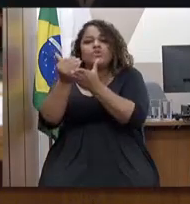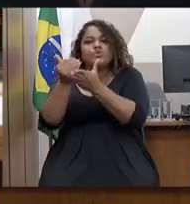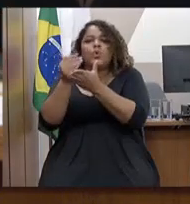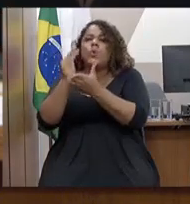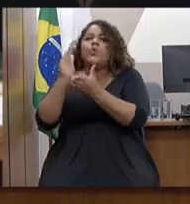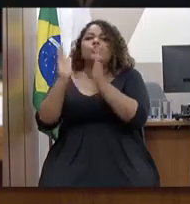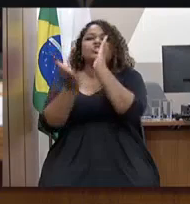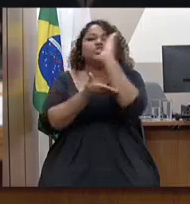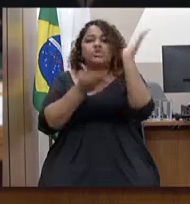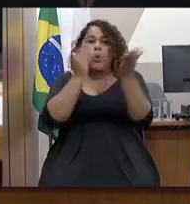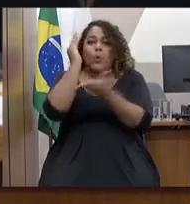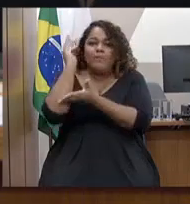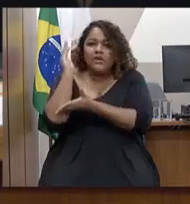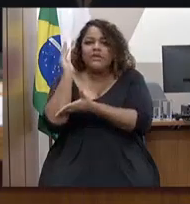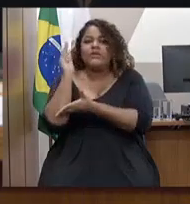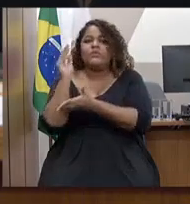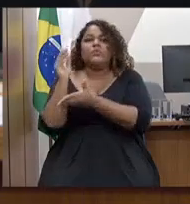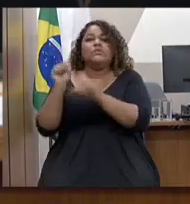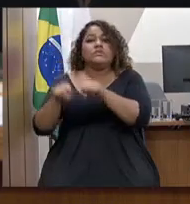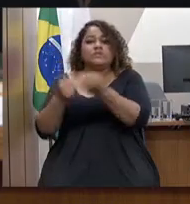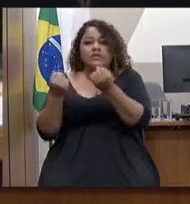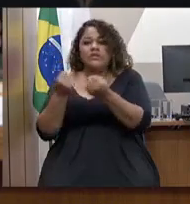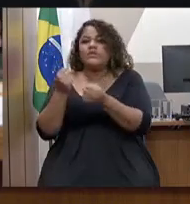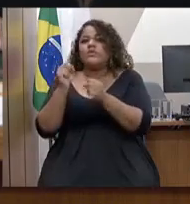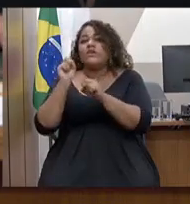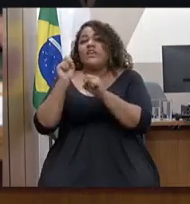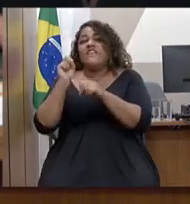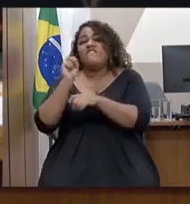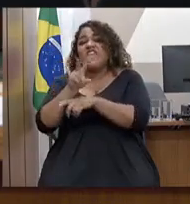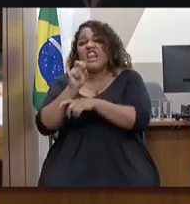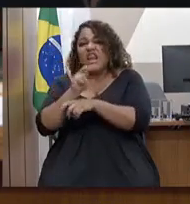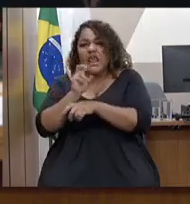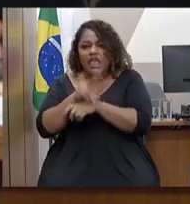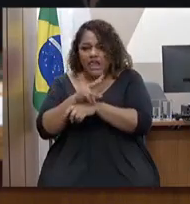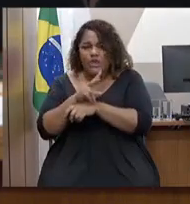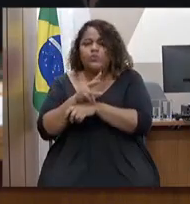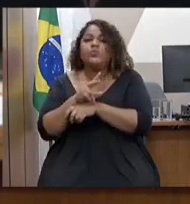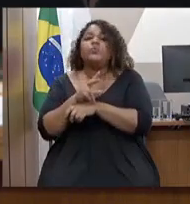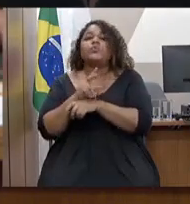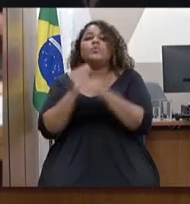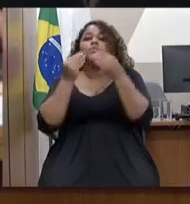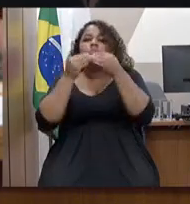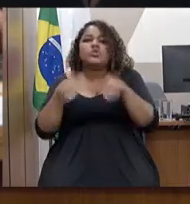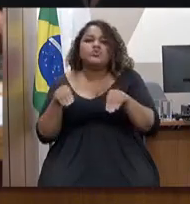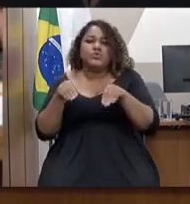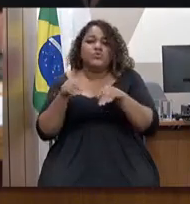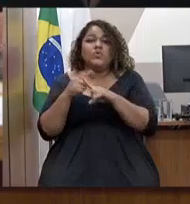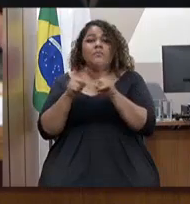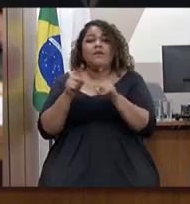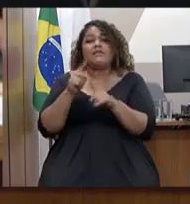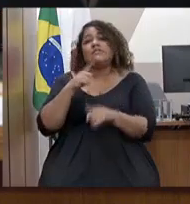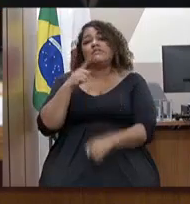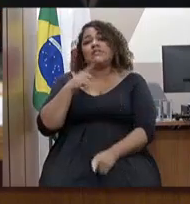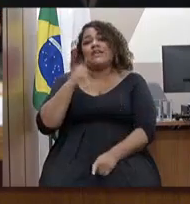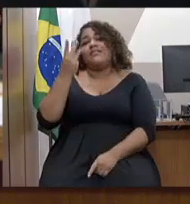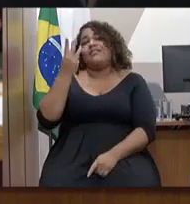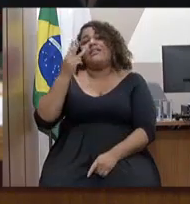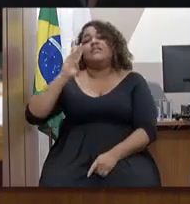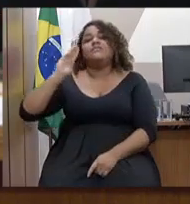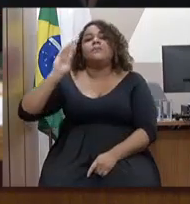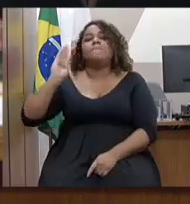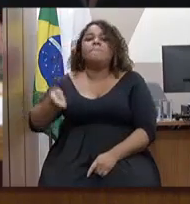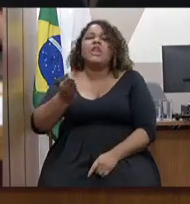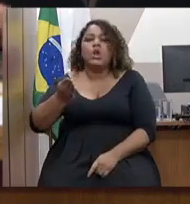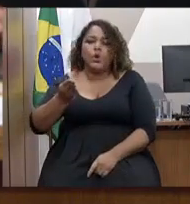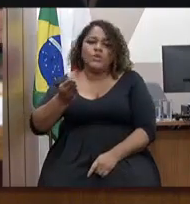causando um desastre ambiental importante mas a hora que fala que tem três Bilhões de Dólares envolvidos por uma empresa